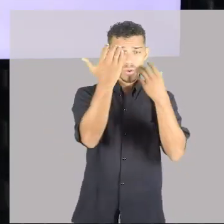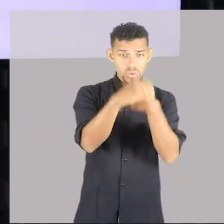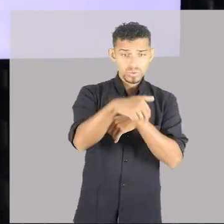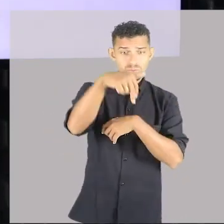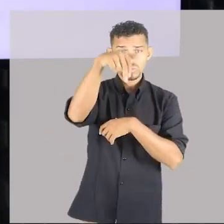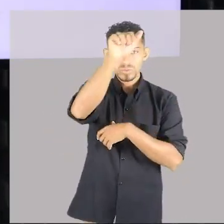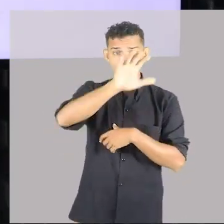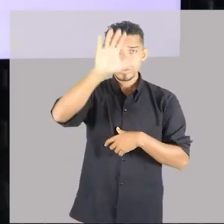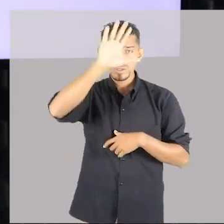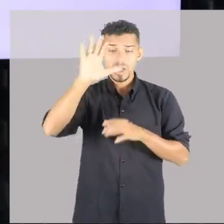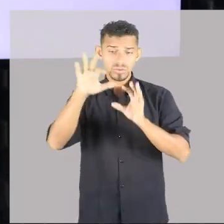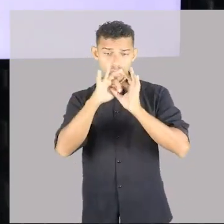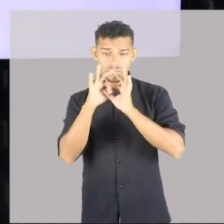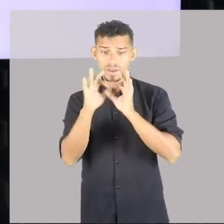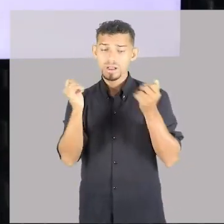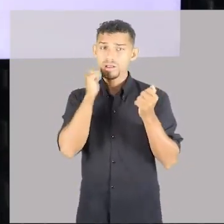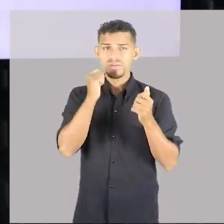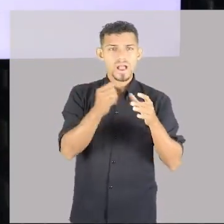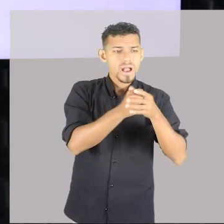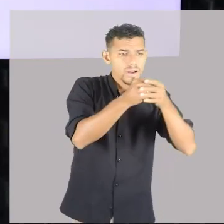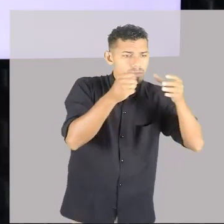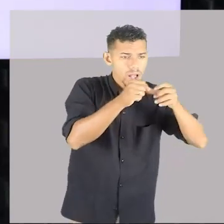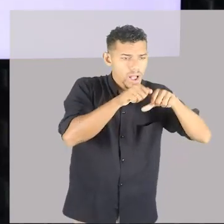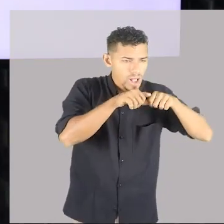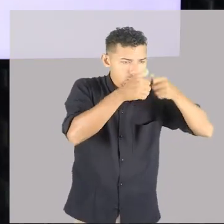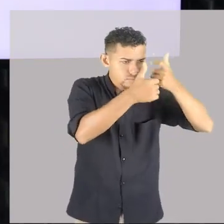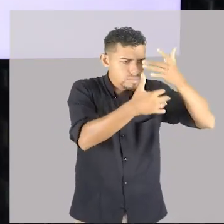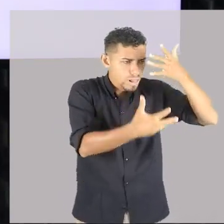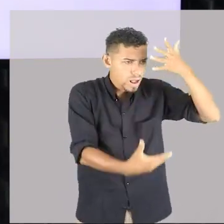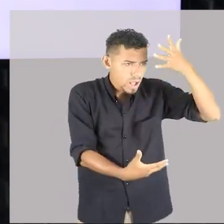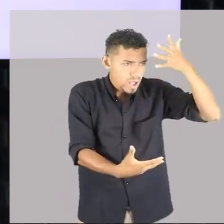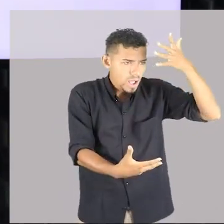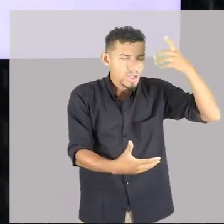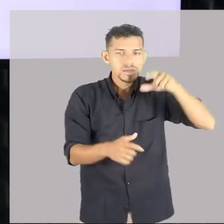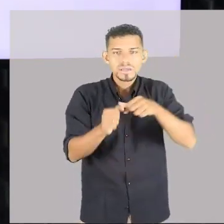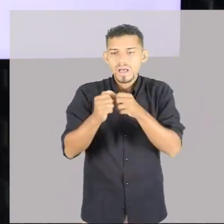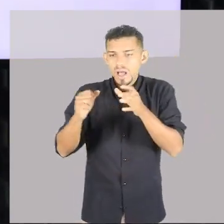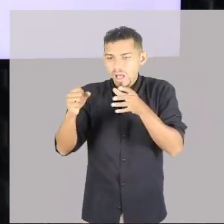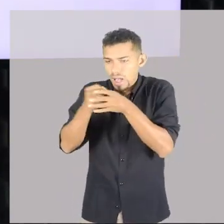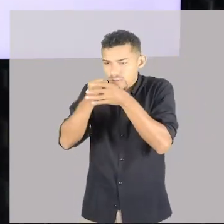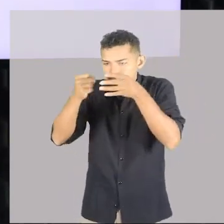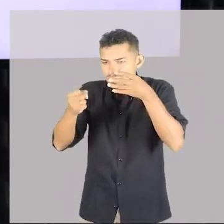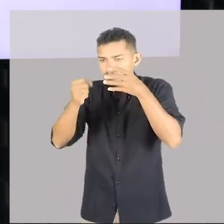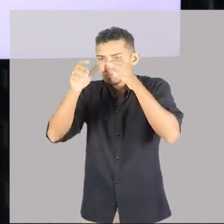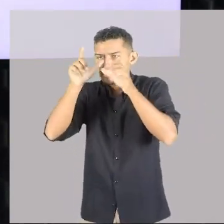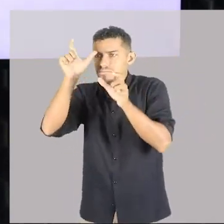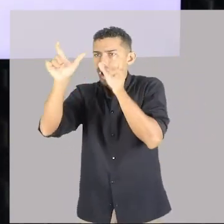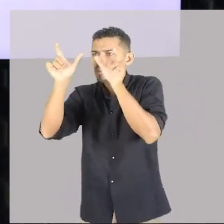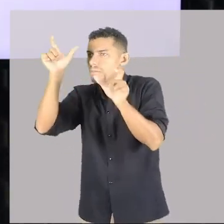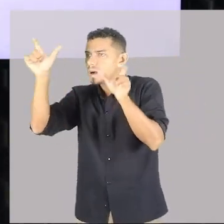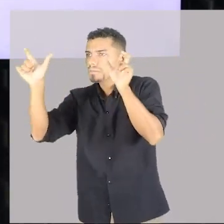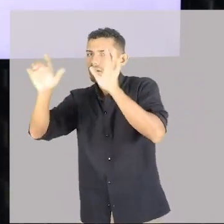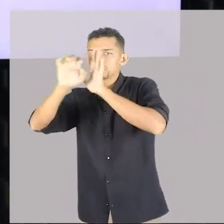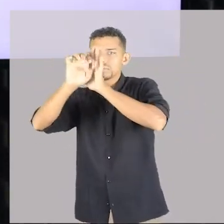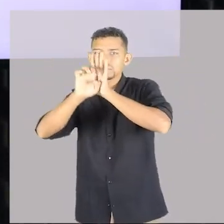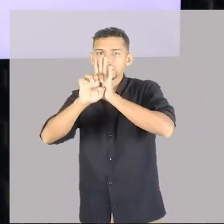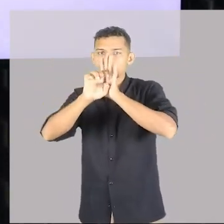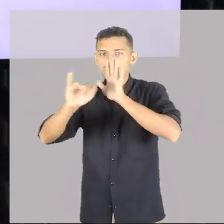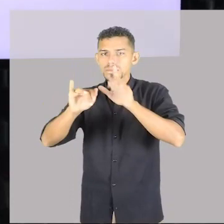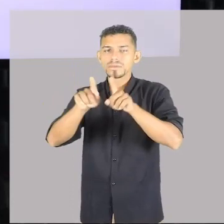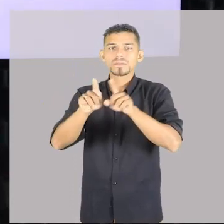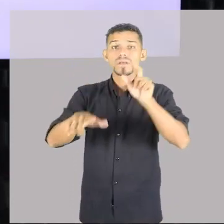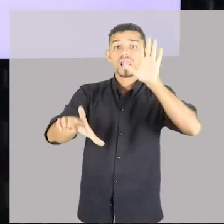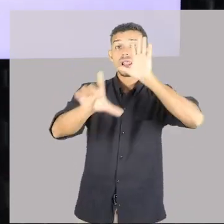você vê quais são as vagas para ampla concorrência e quais são as vagas para os segmentos das cotas que são previstas no edital, que são previstas